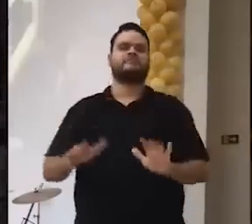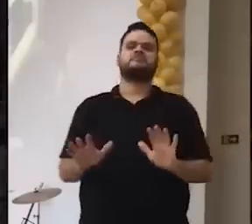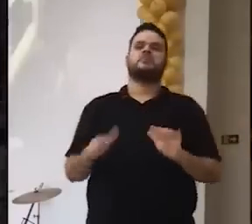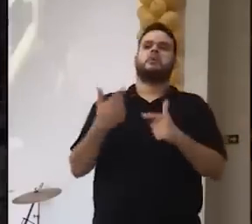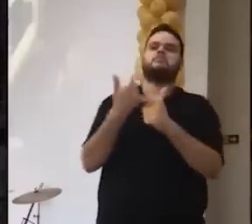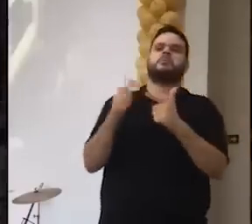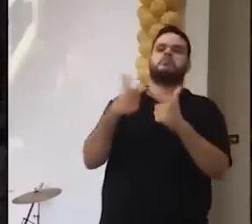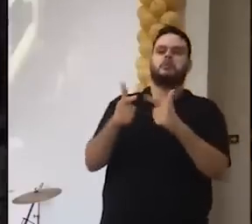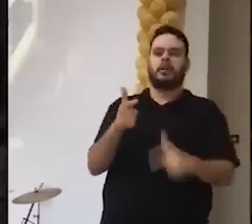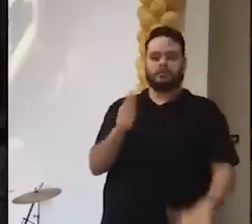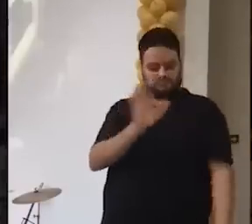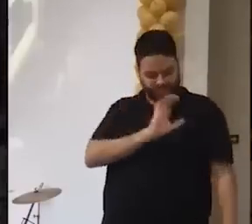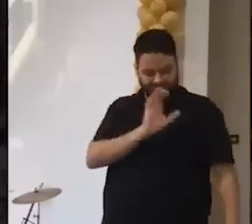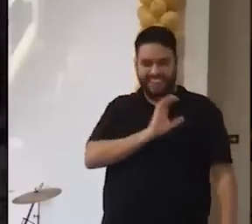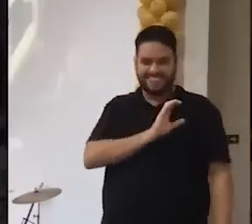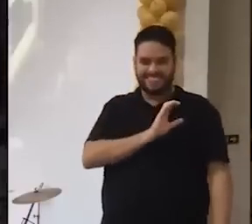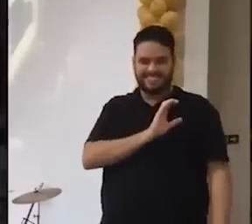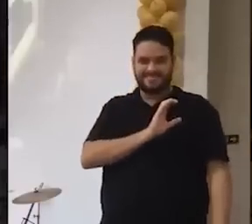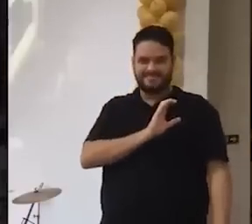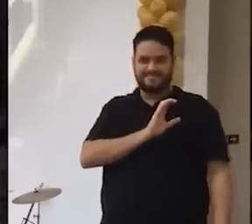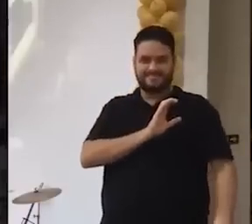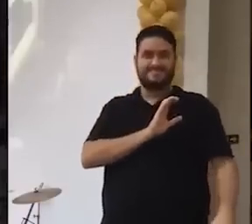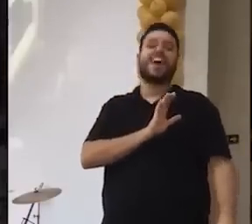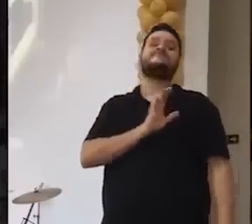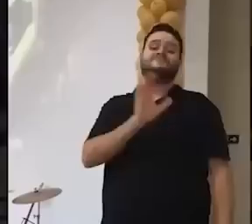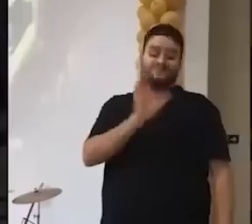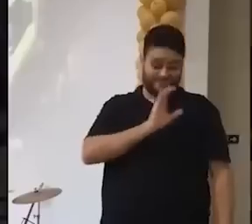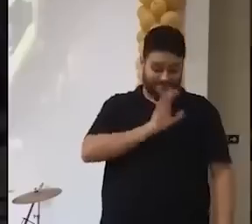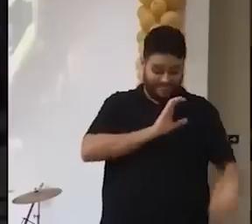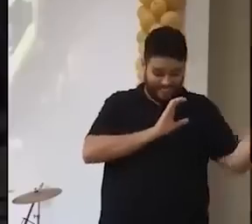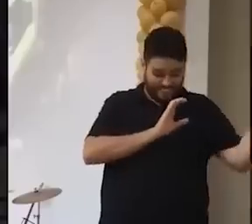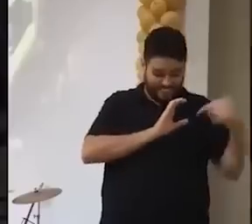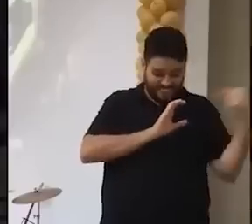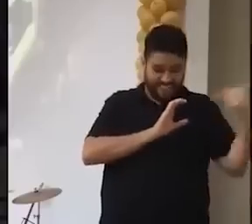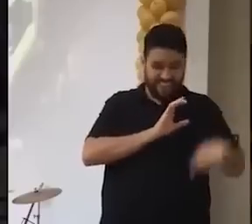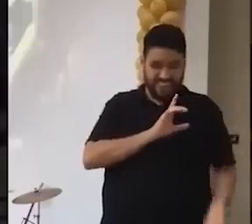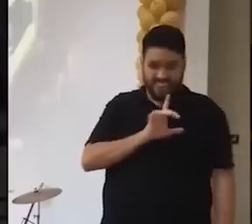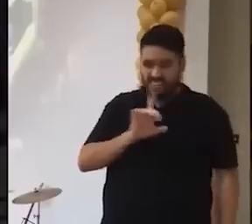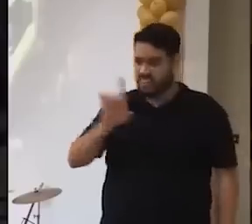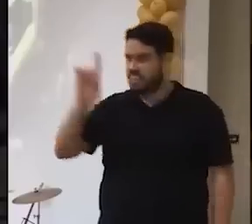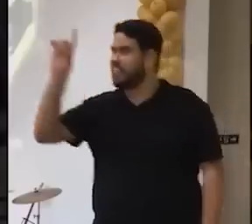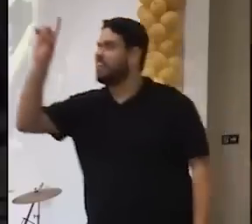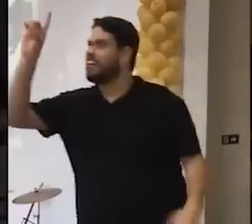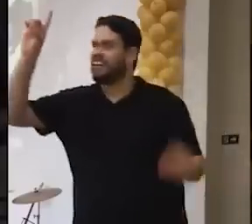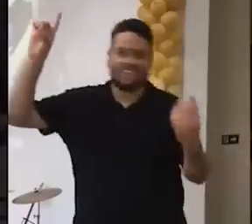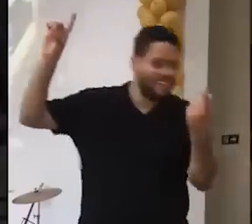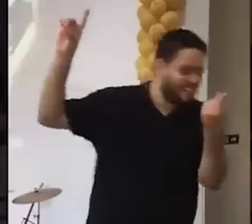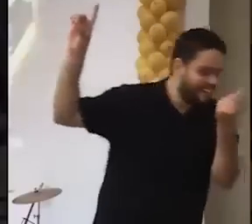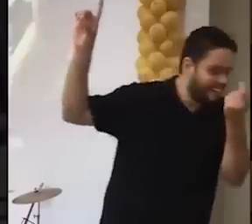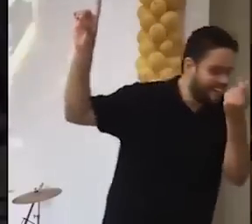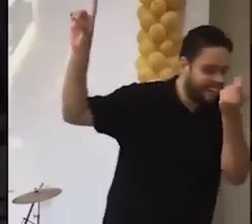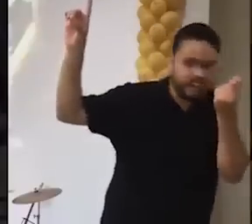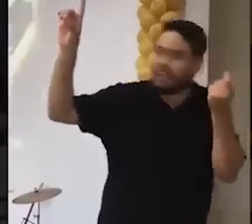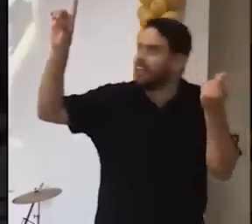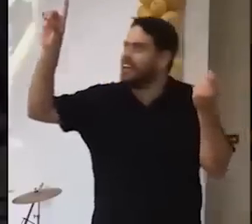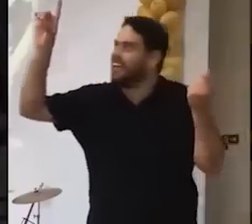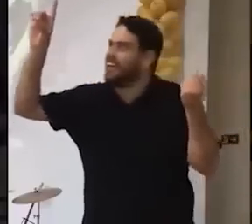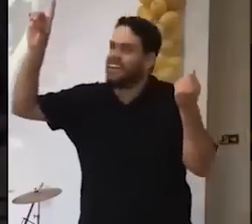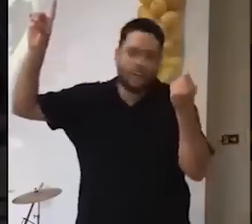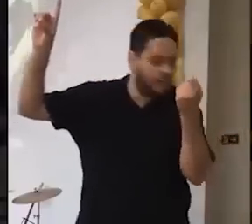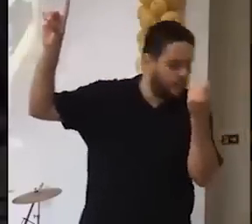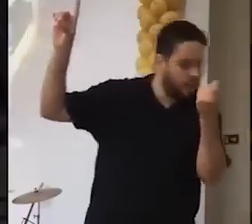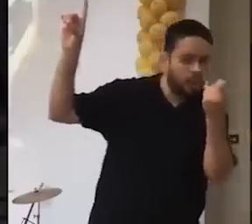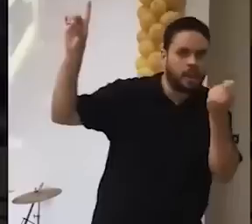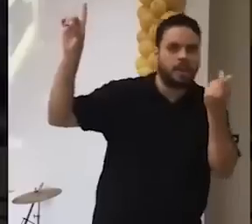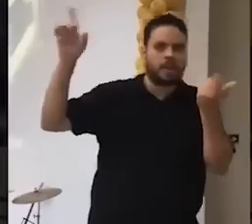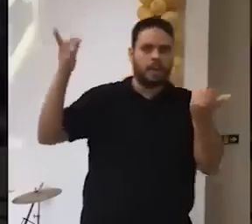problema é a riqueza sem Deus. O problema não é ter dinheiro. O problema é o dinheiro nos ter. O problema não é possuir